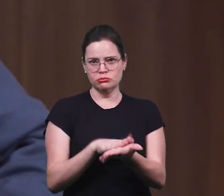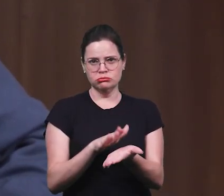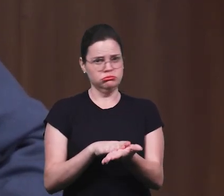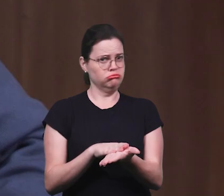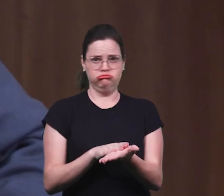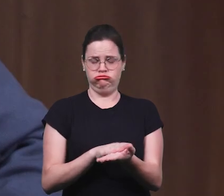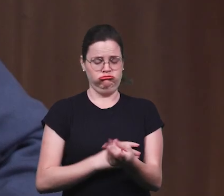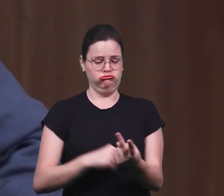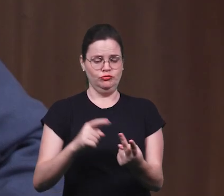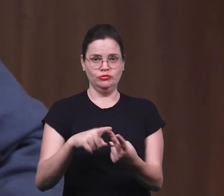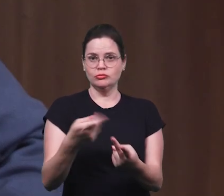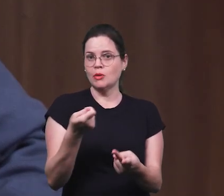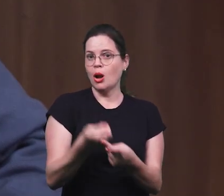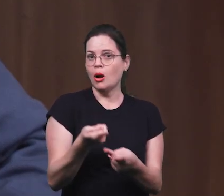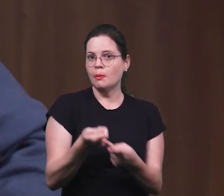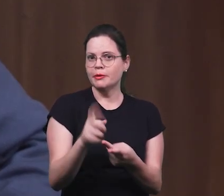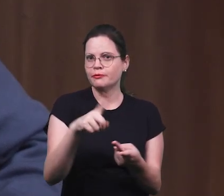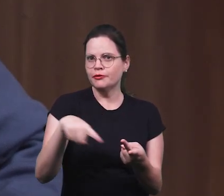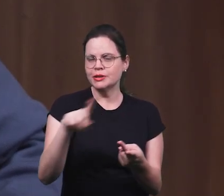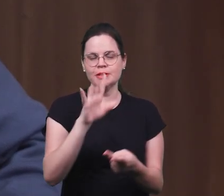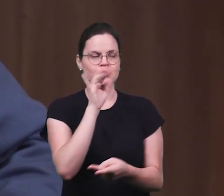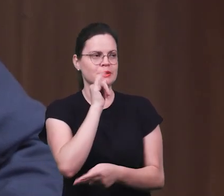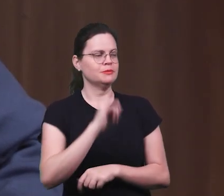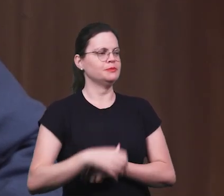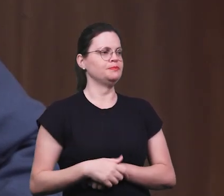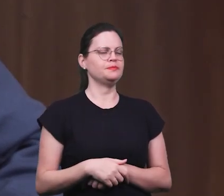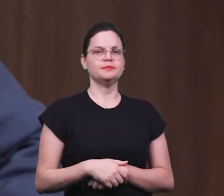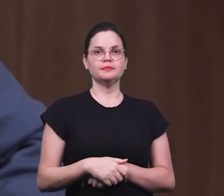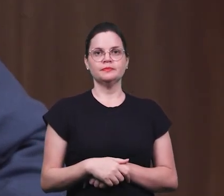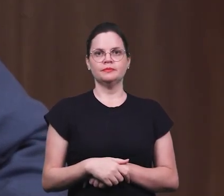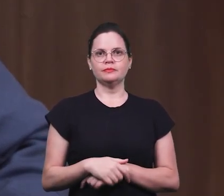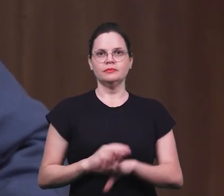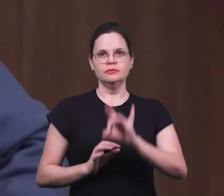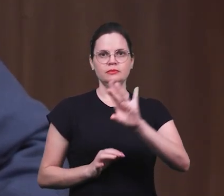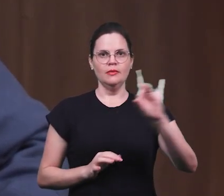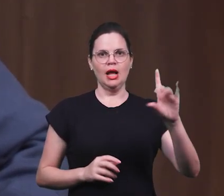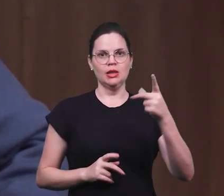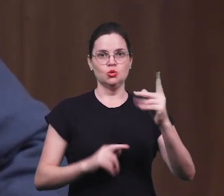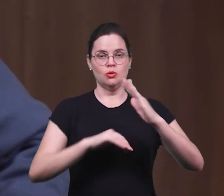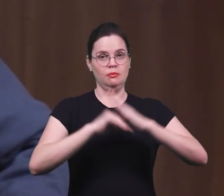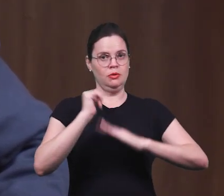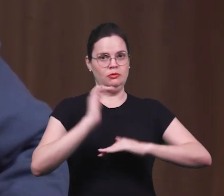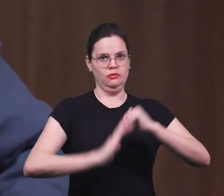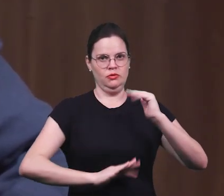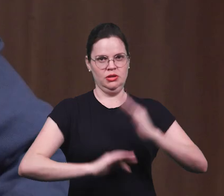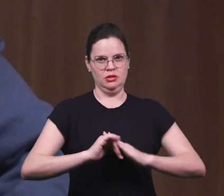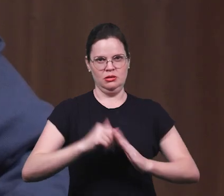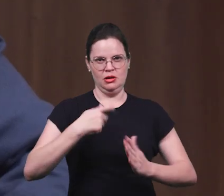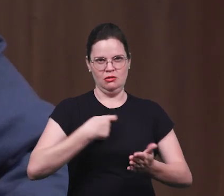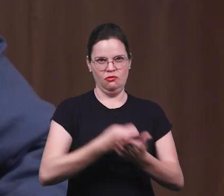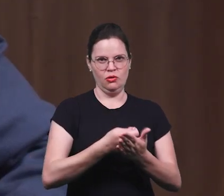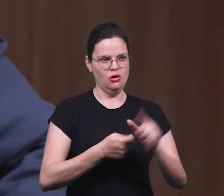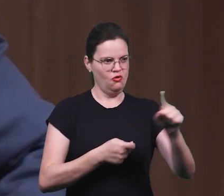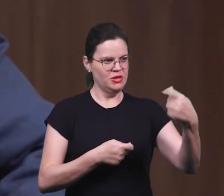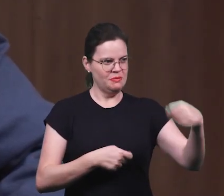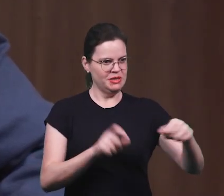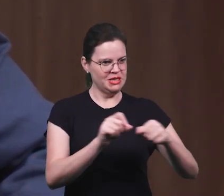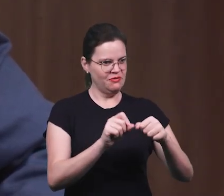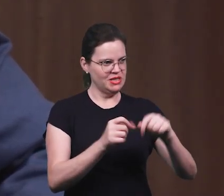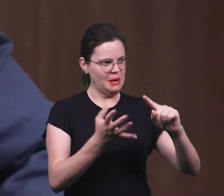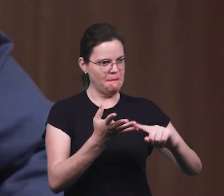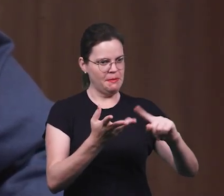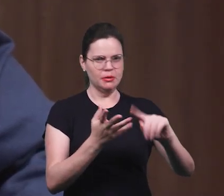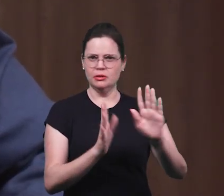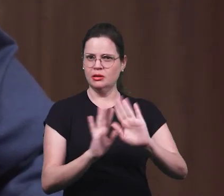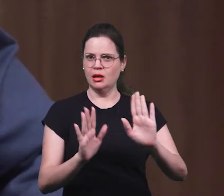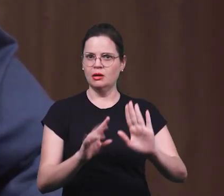não cobramos. Os irmãos, por exemplo, cada um tem sua profissão, Não ficam cobrando. Irmão, você tem que fazer isso, tem que fazer aquilo. Os